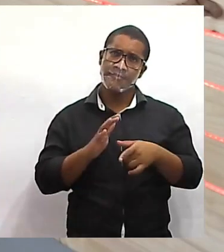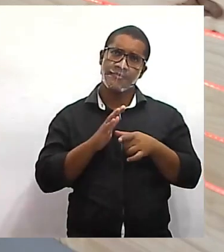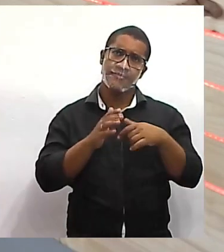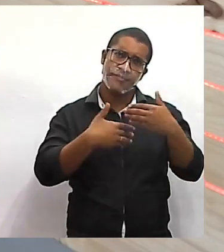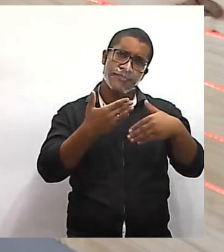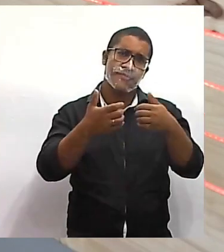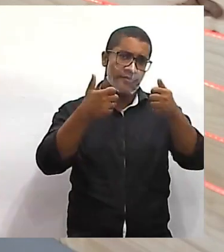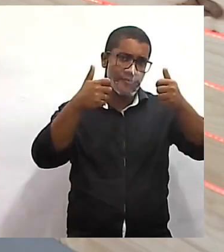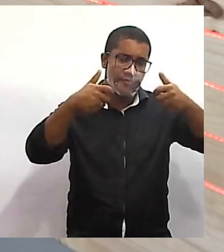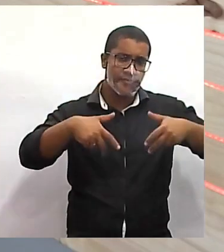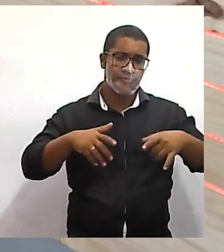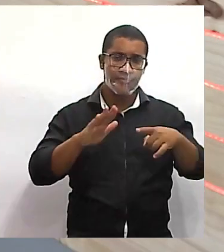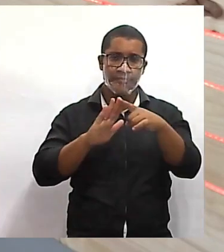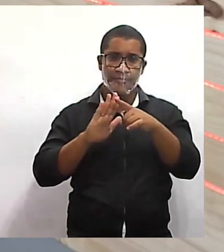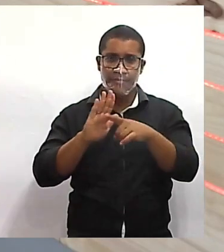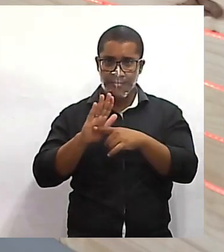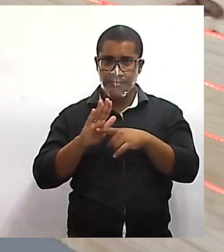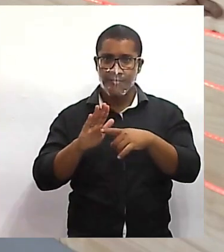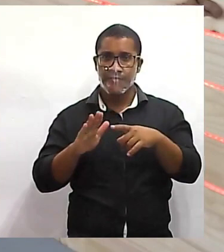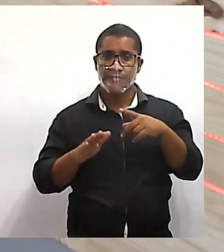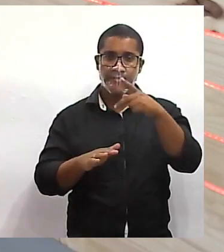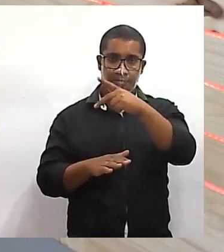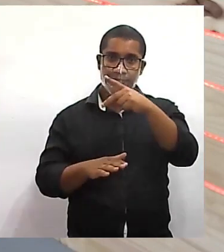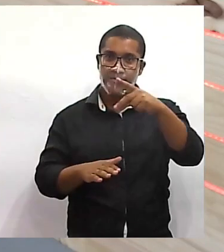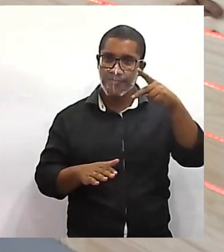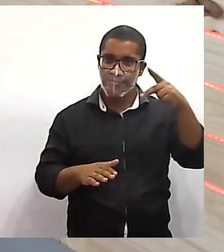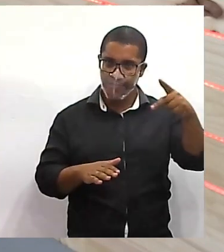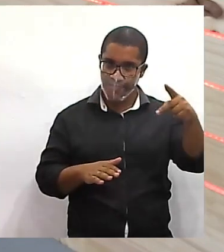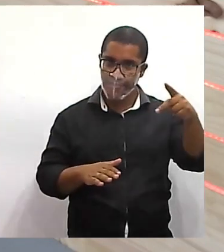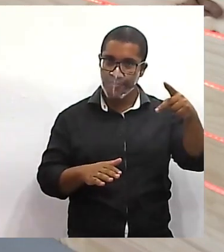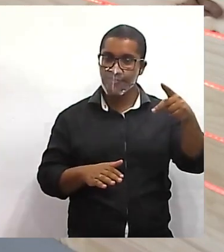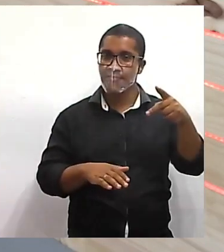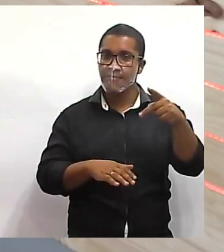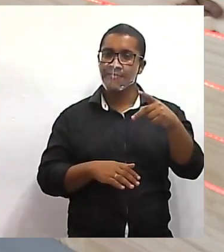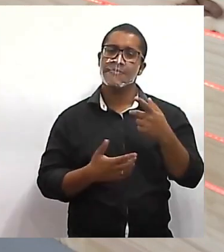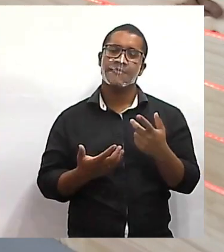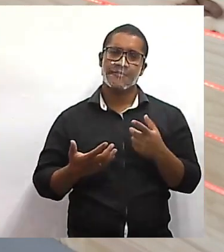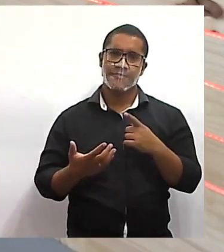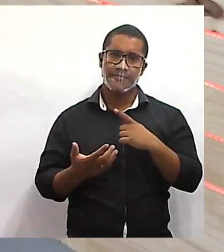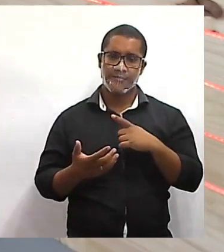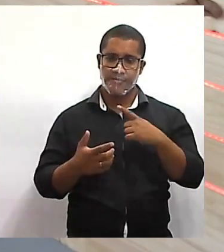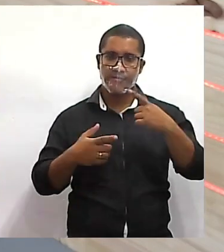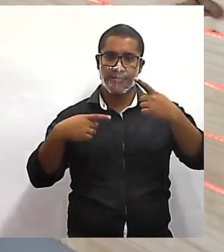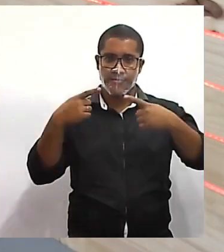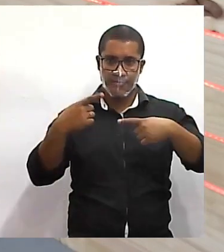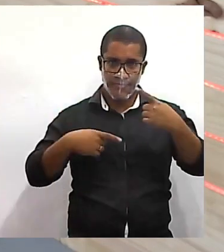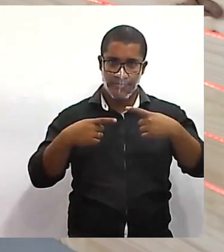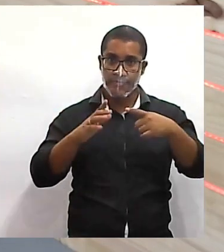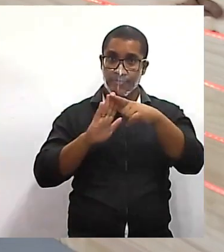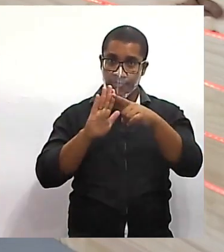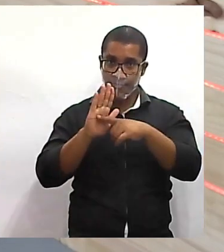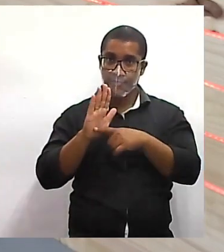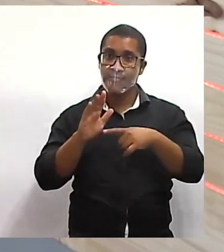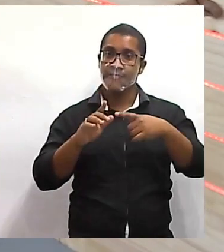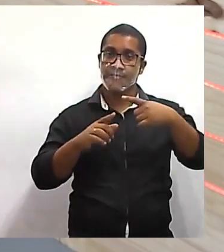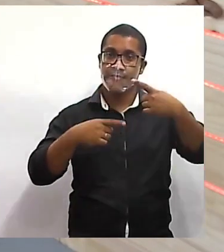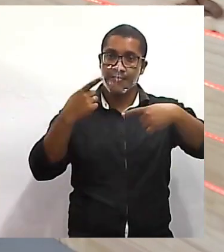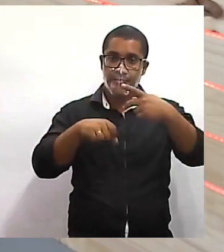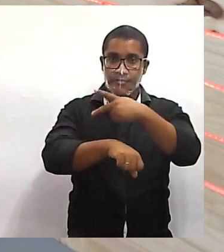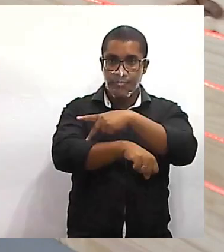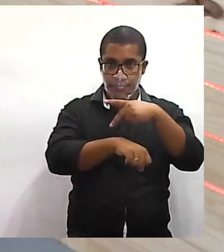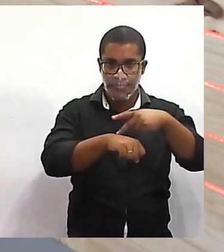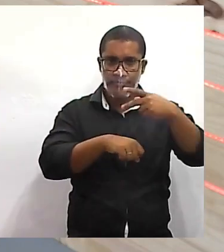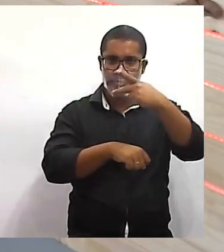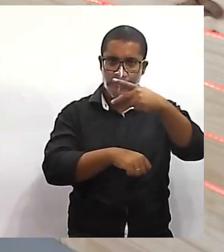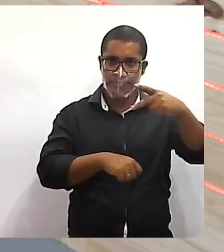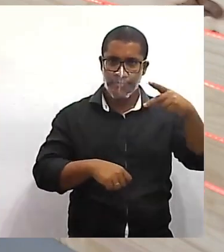mais adiante, que o projeto político-pedagógico. E aí, depois já tem até um questionamento sobre essa